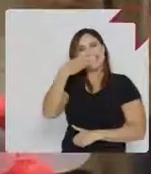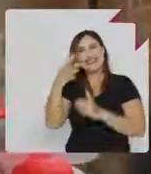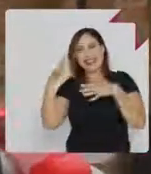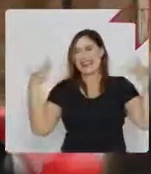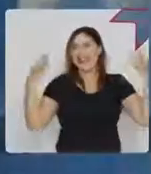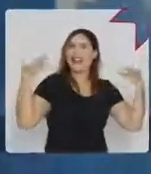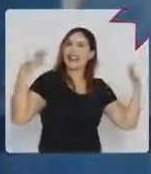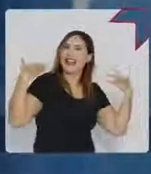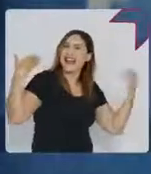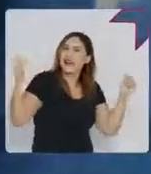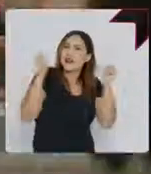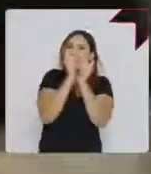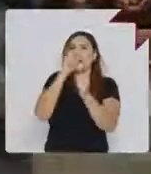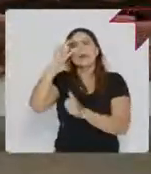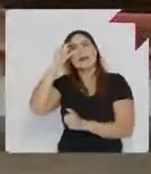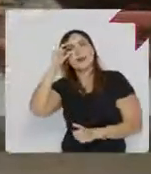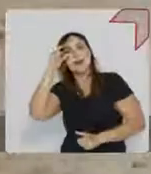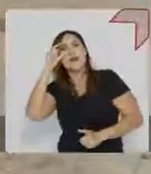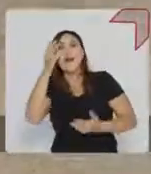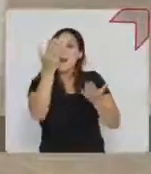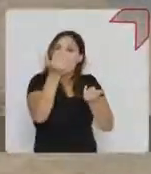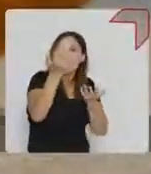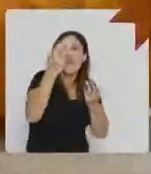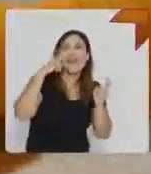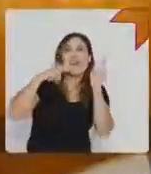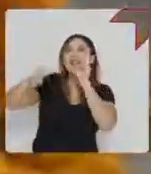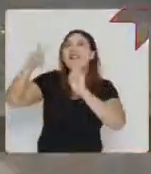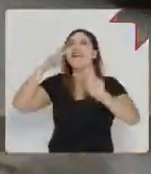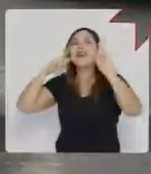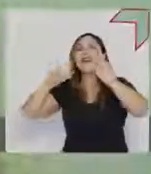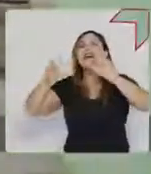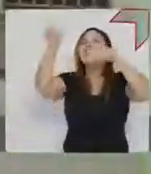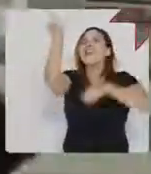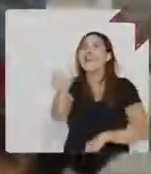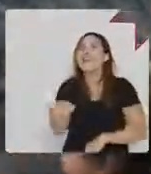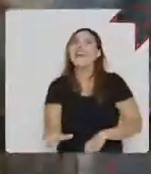É uma alegria só pra colar com o Zé Raimundo. Vem para a janela só pra ver.